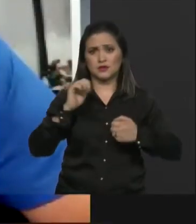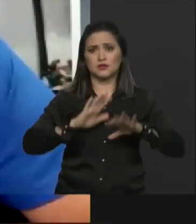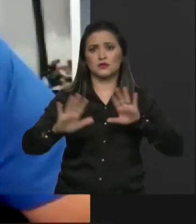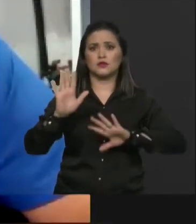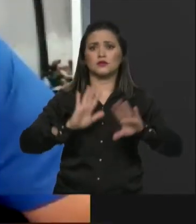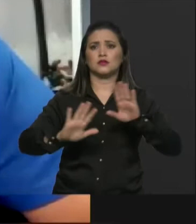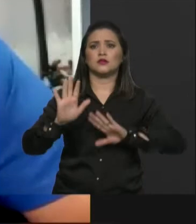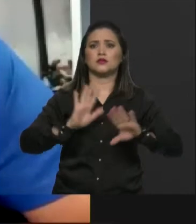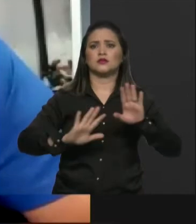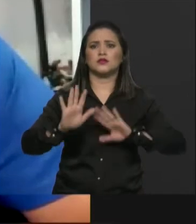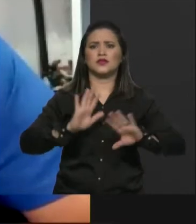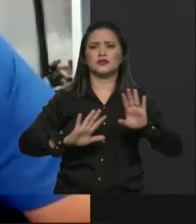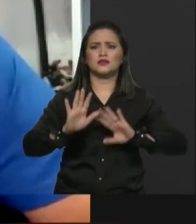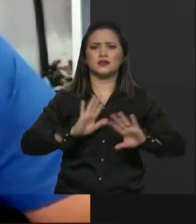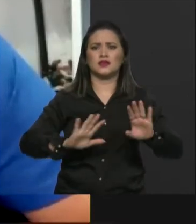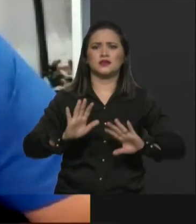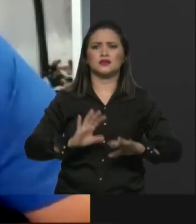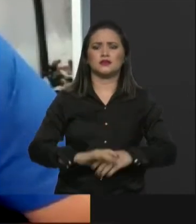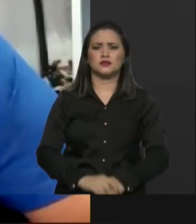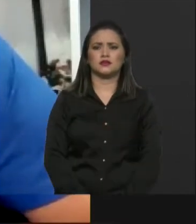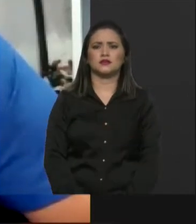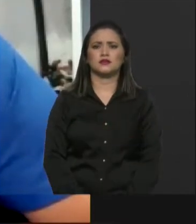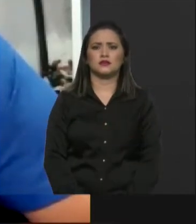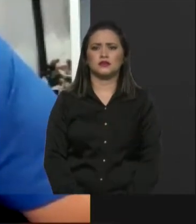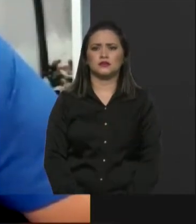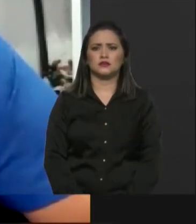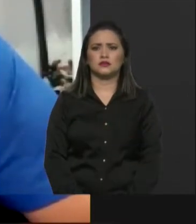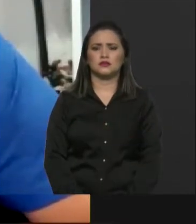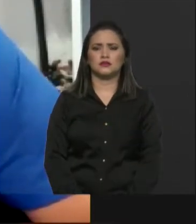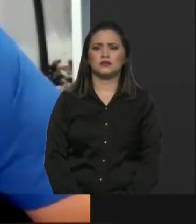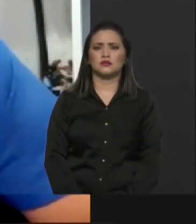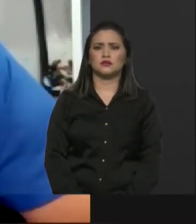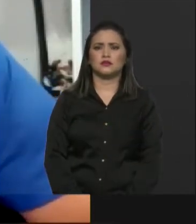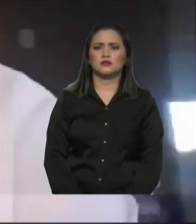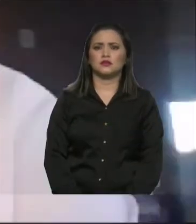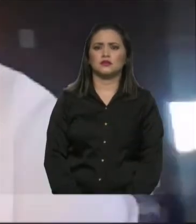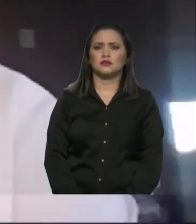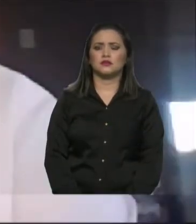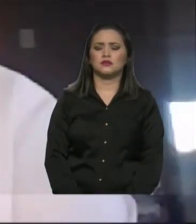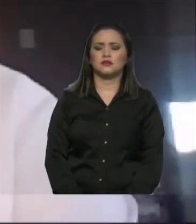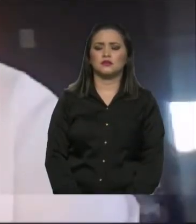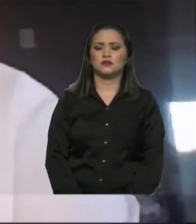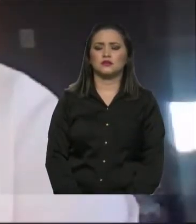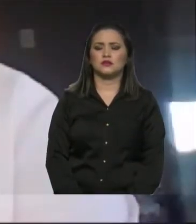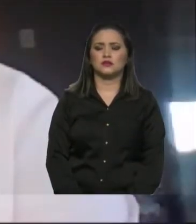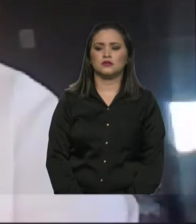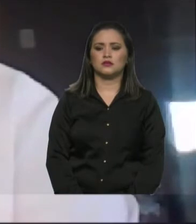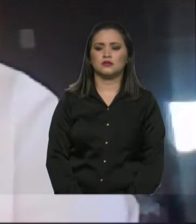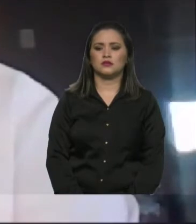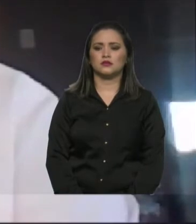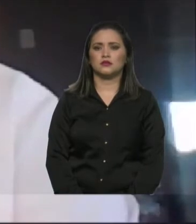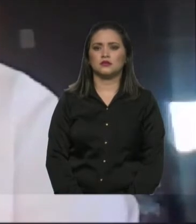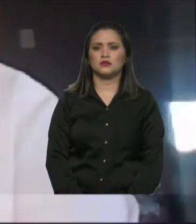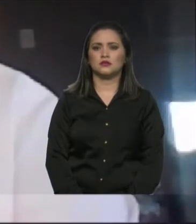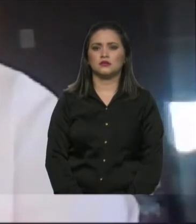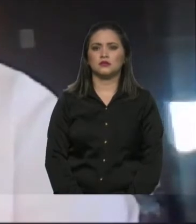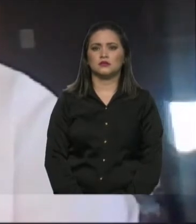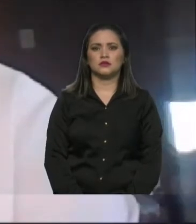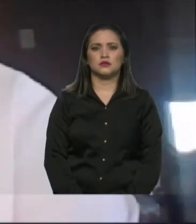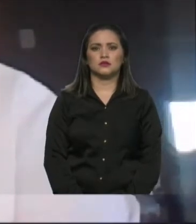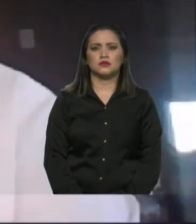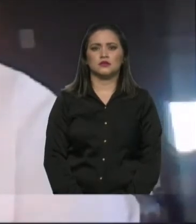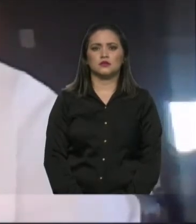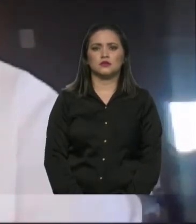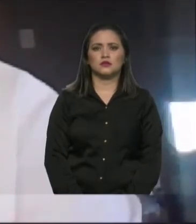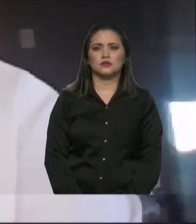me explicasse. Como é que fica se o meu está lá, se o meu está lá, se o meu está lá, se o meu está lá,